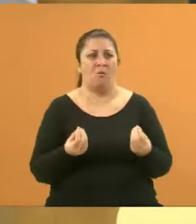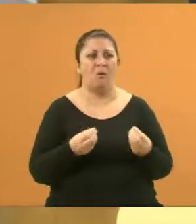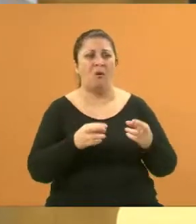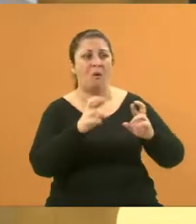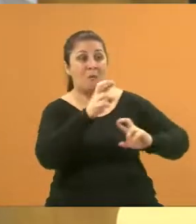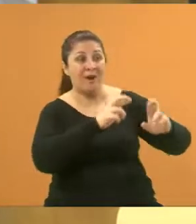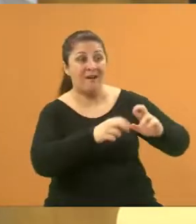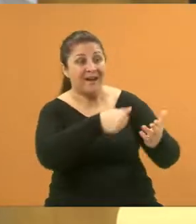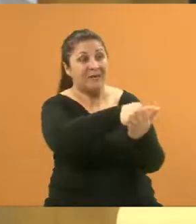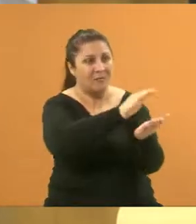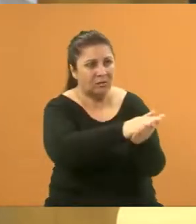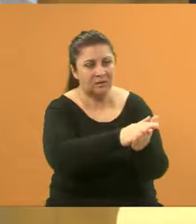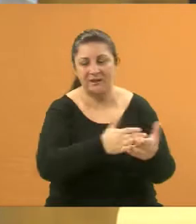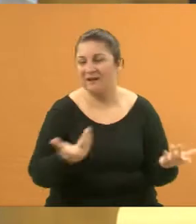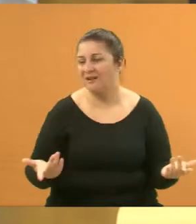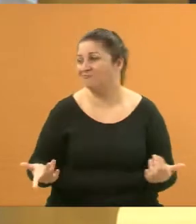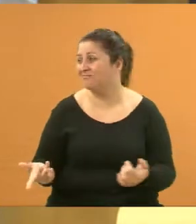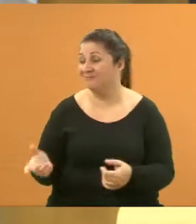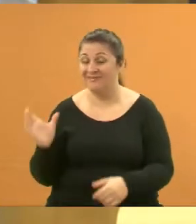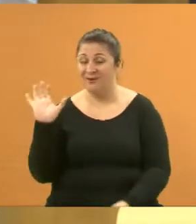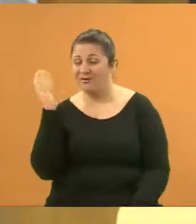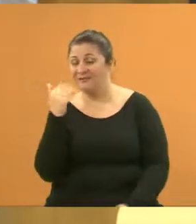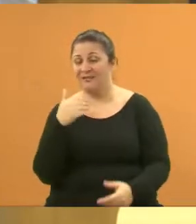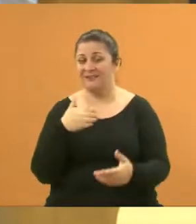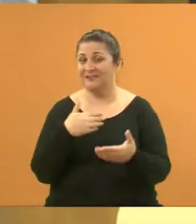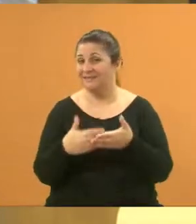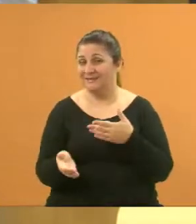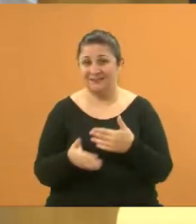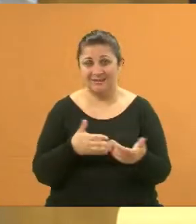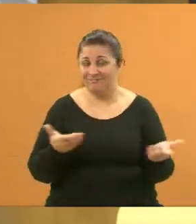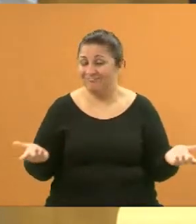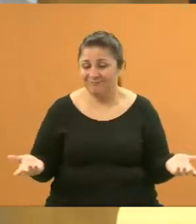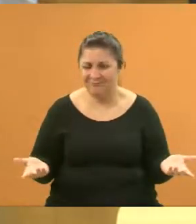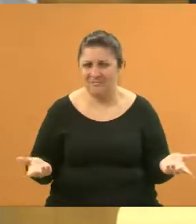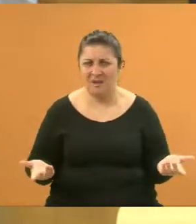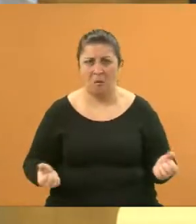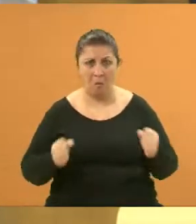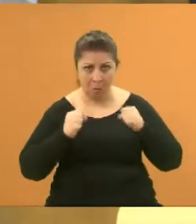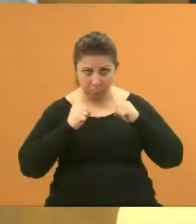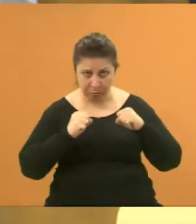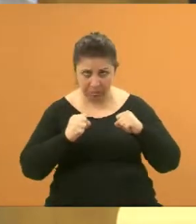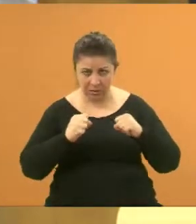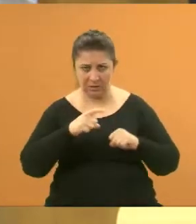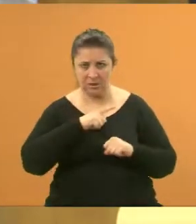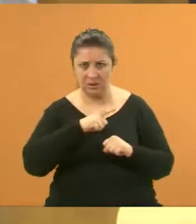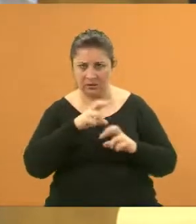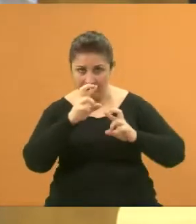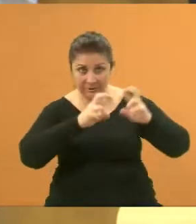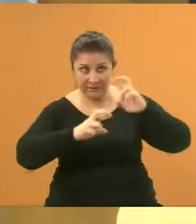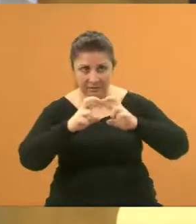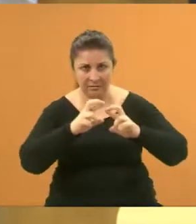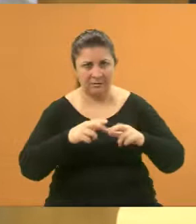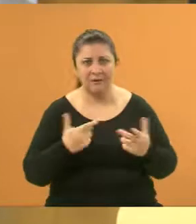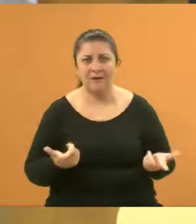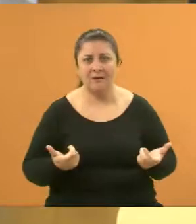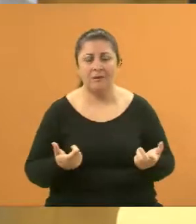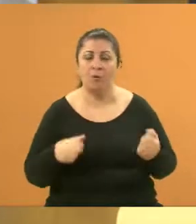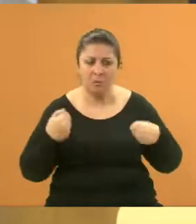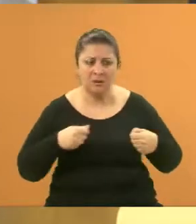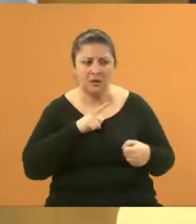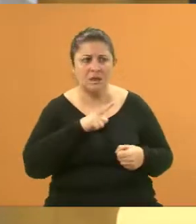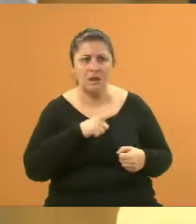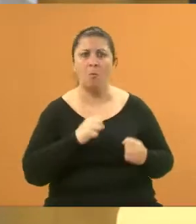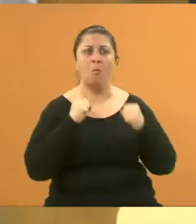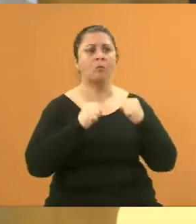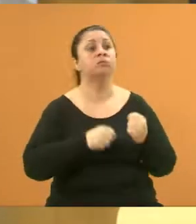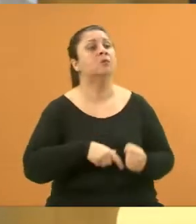lá, autua e não acontece nada. Qual é o poder que o fiscal tem? É de coibir.